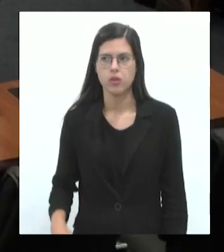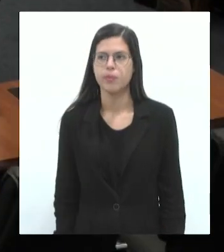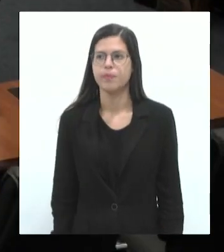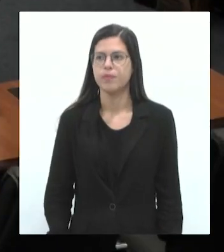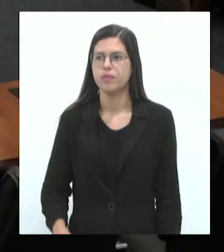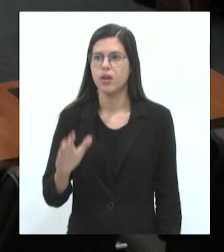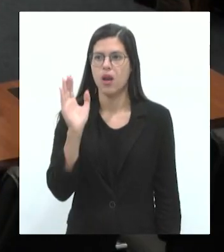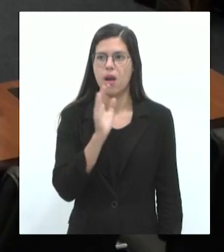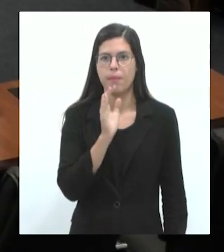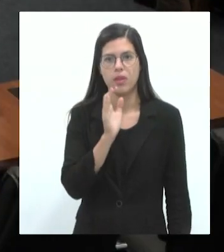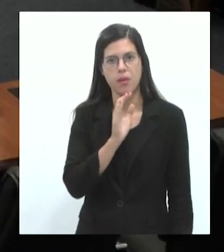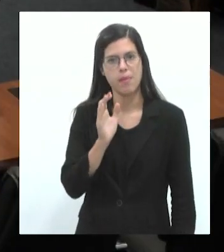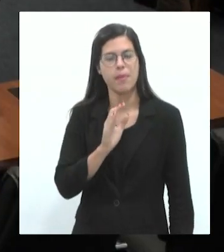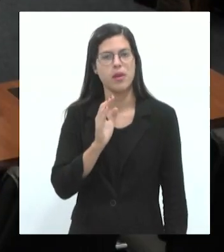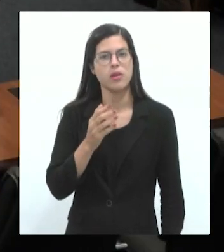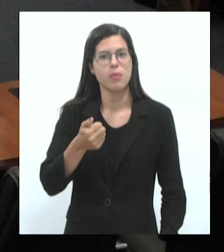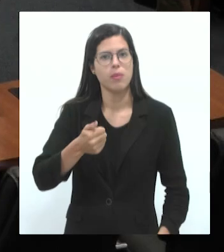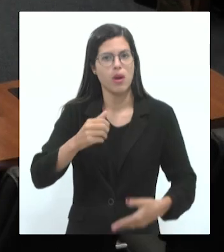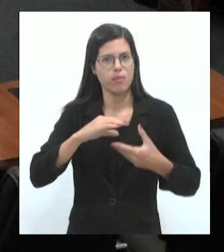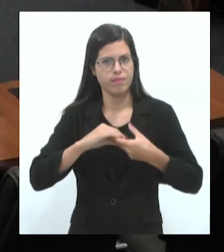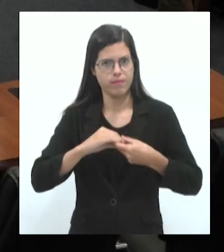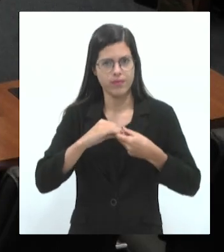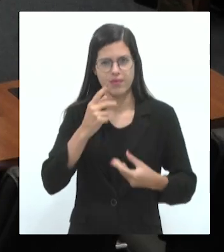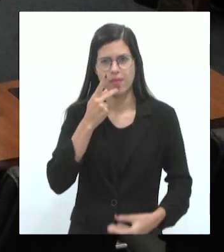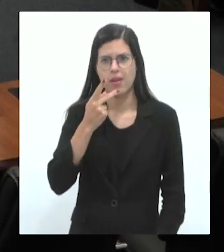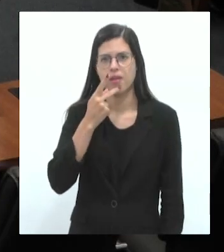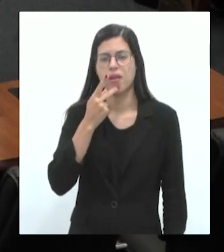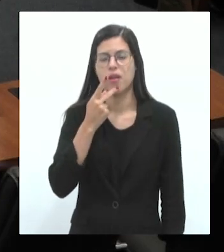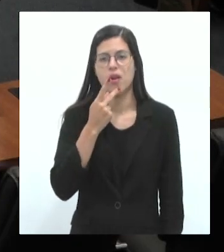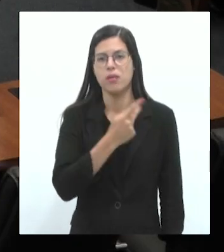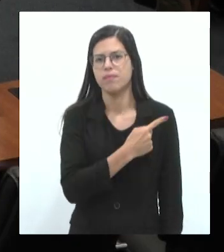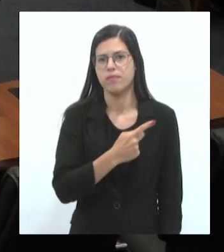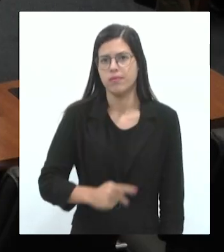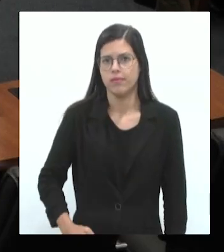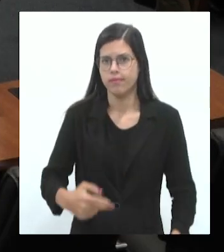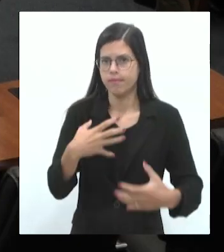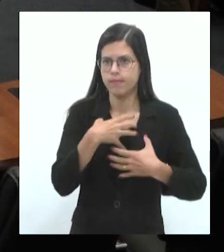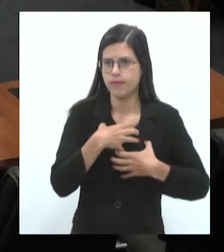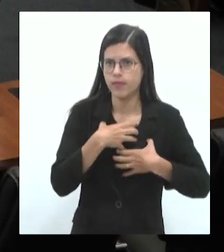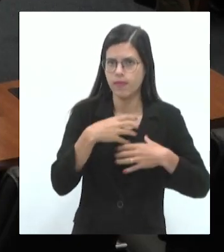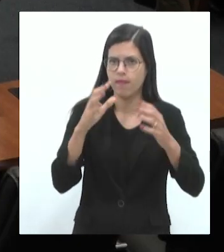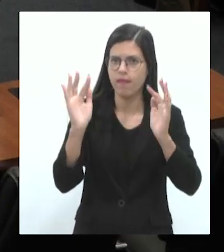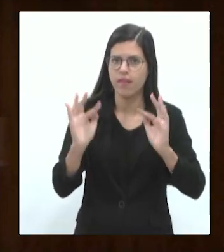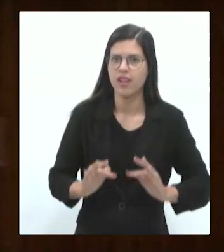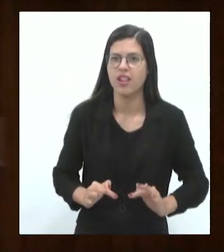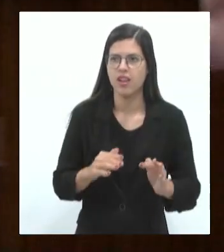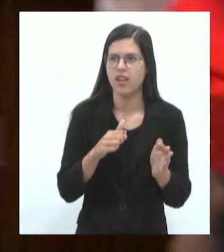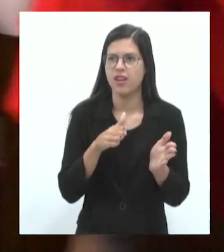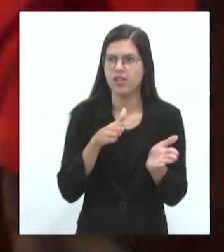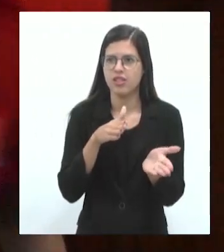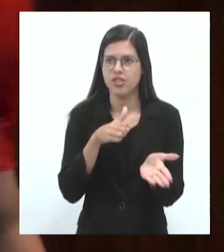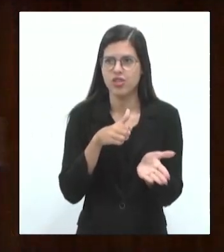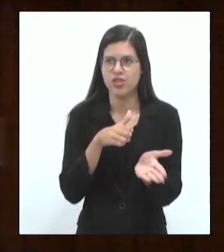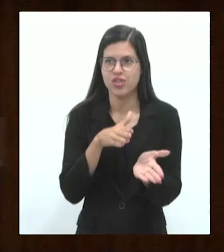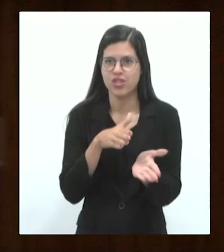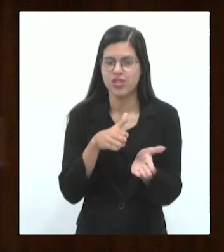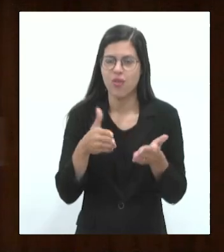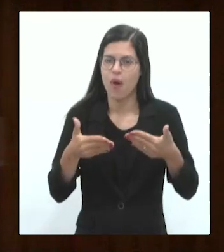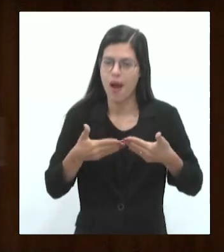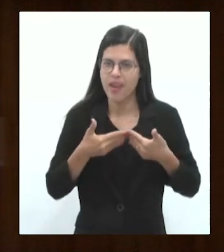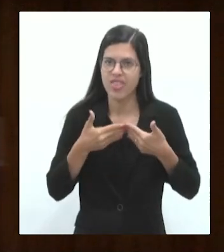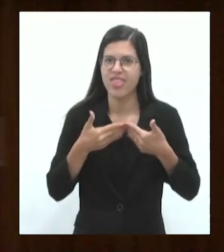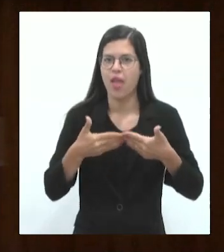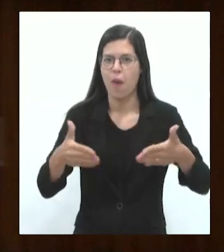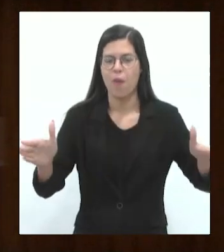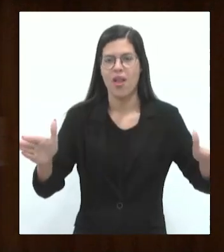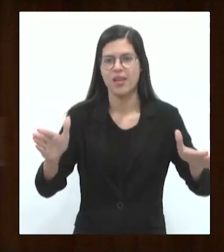primeiro saudá-lo e dizer, presidente, que fiquei muito feliz com o lançamento ontem da nossa ponte lá no Noroeste, dizer